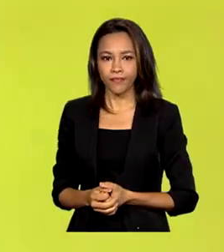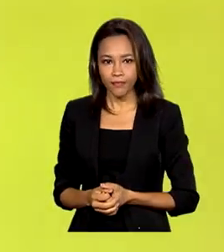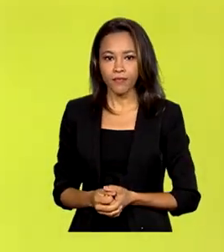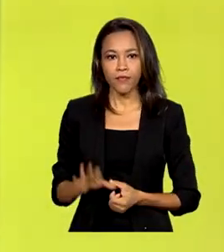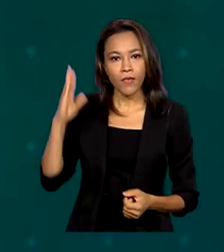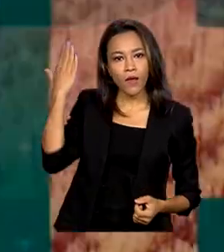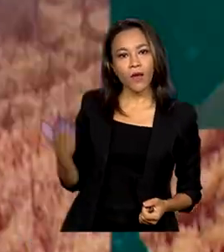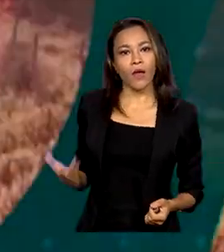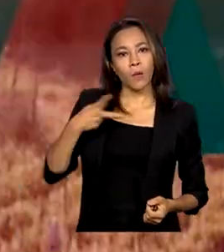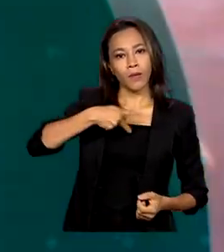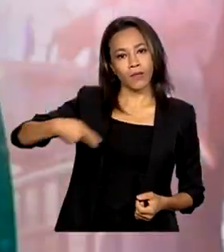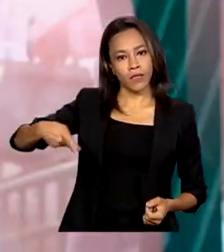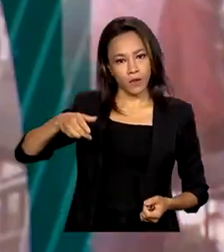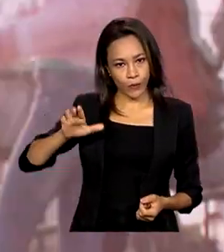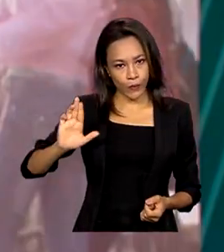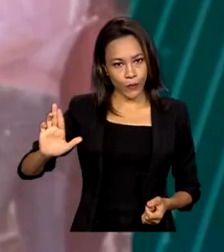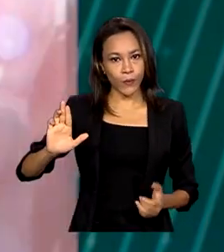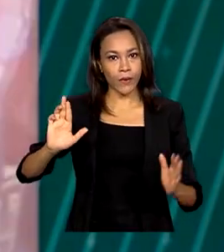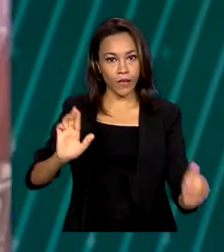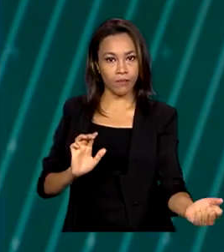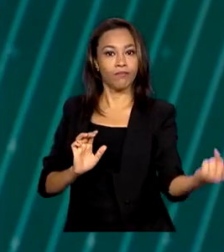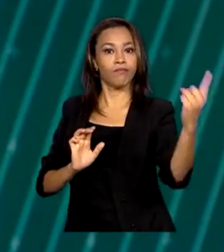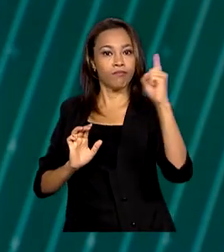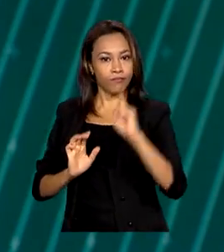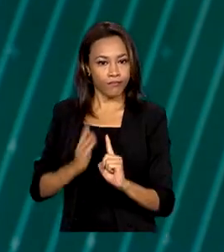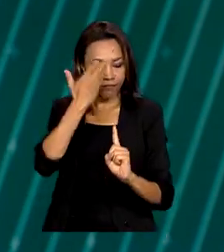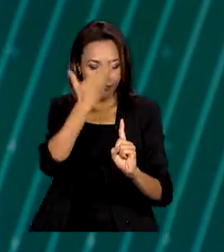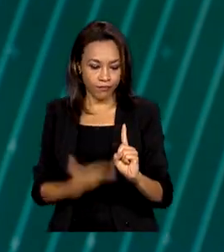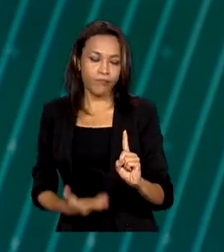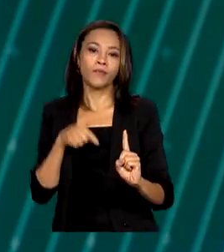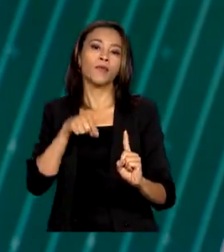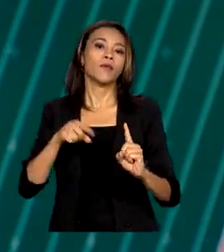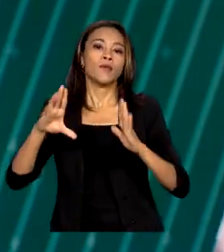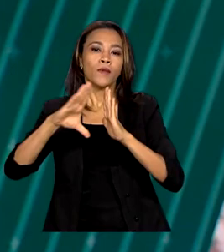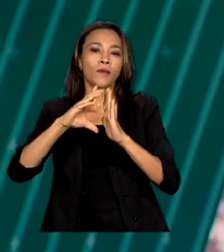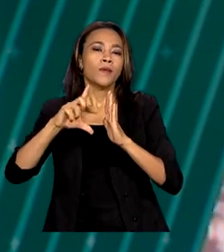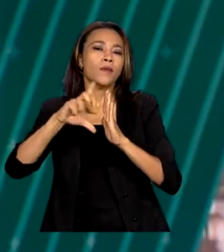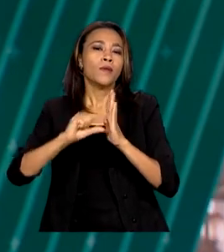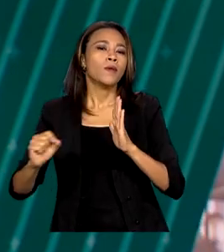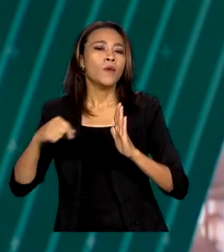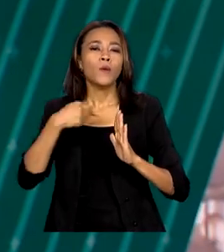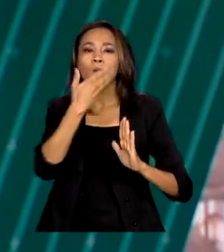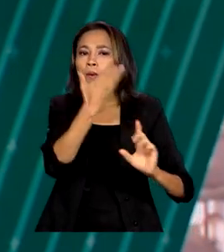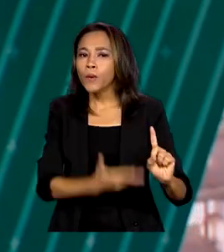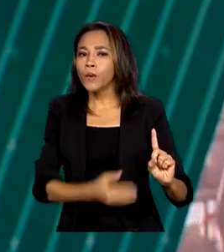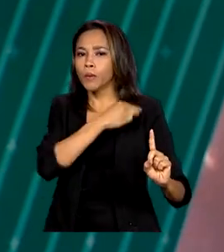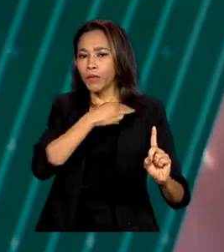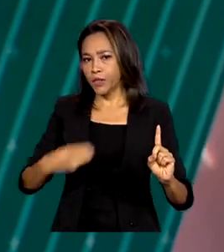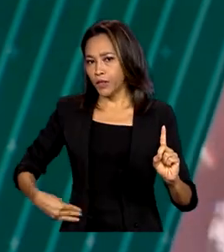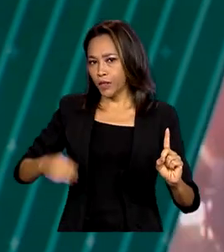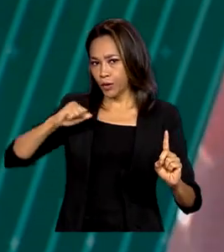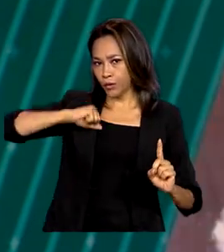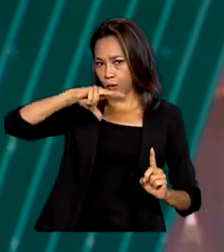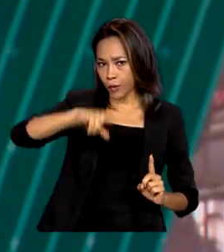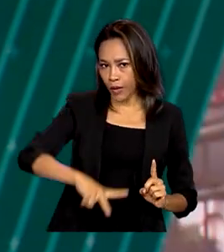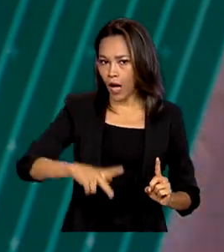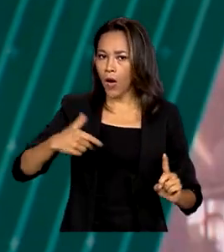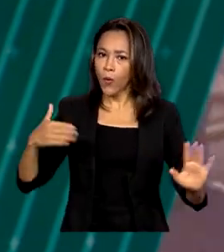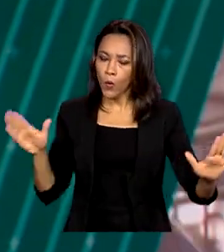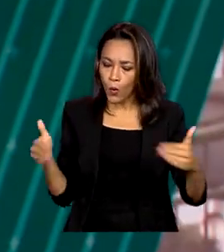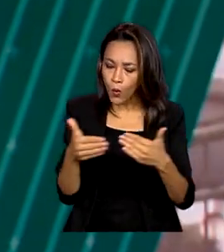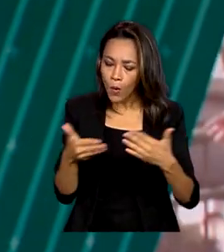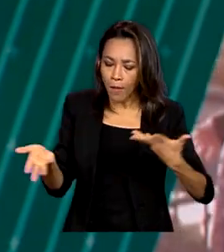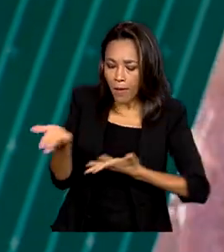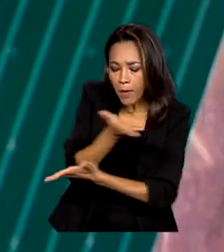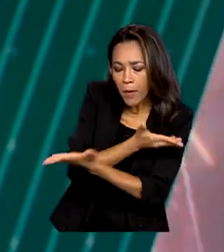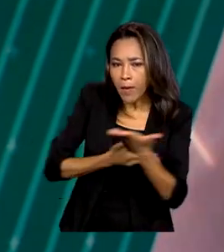O presidente Lula recebeu no Palácio do Planalto o ministro dos Negócios Estrangeiros de Portugal. Além das relações bilaterais e do